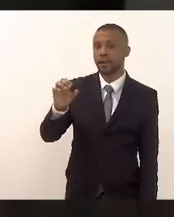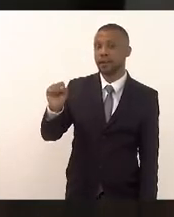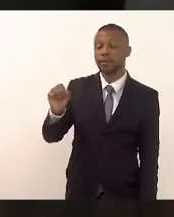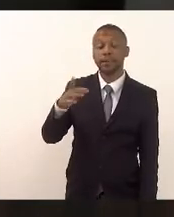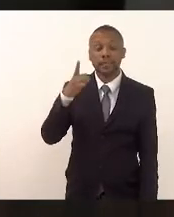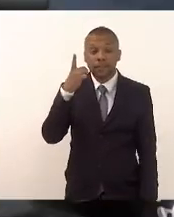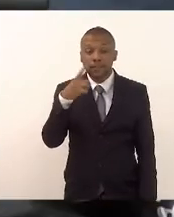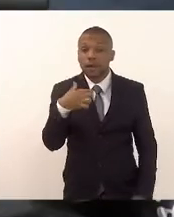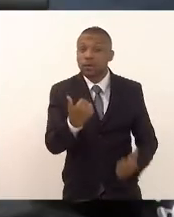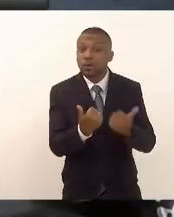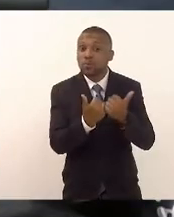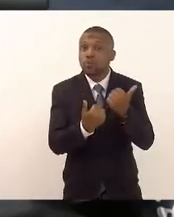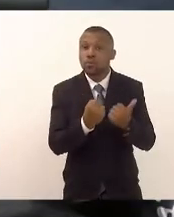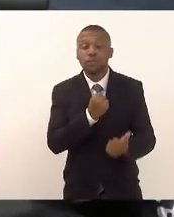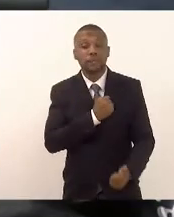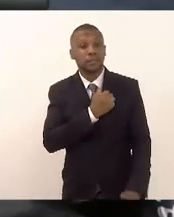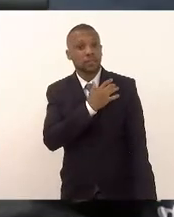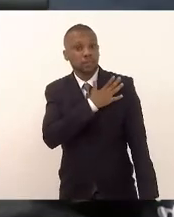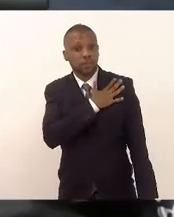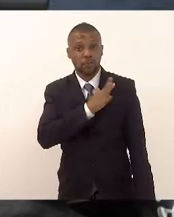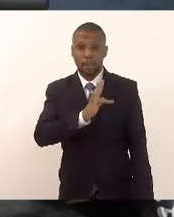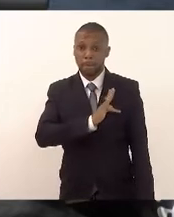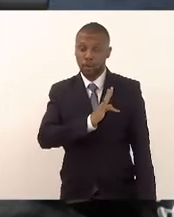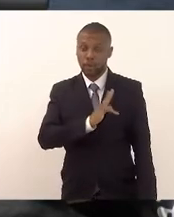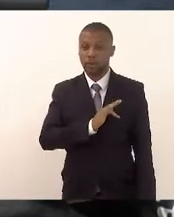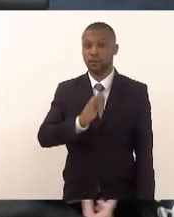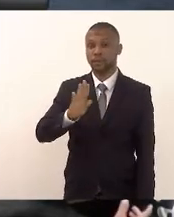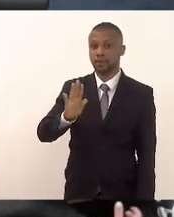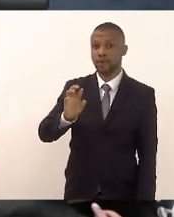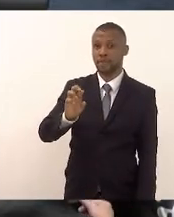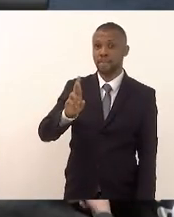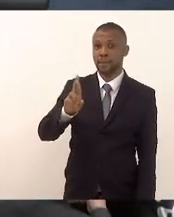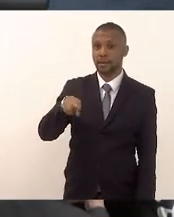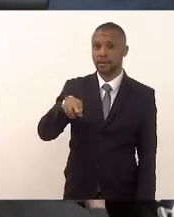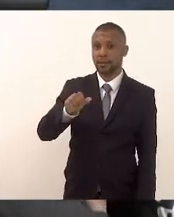Subtenente Bernardo. Corda, Bernardo.